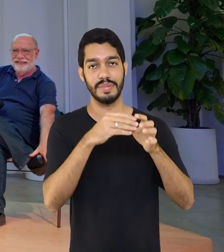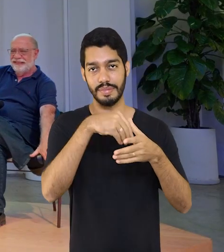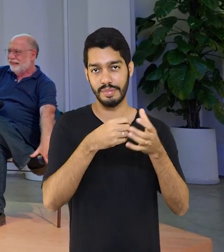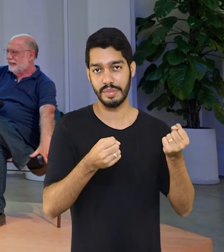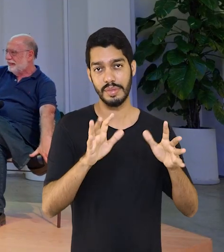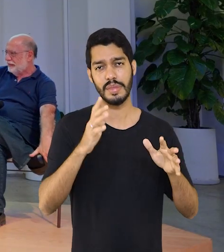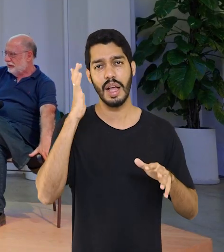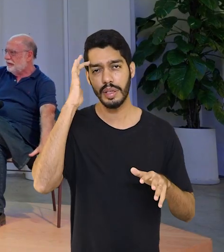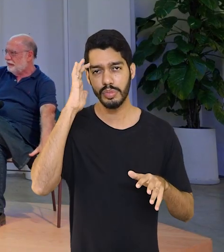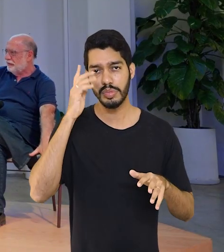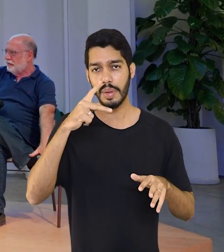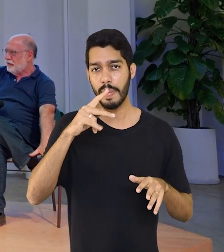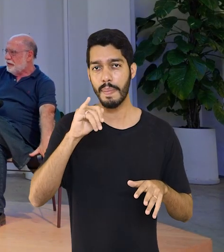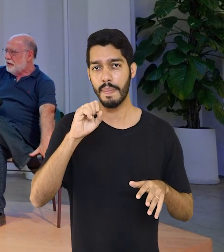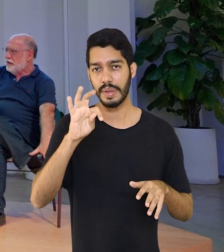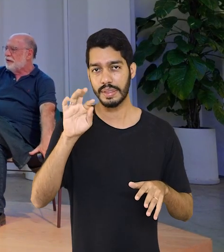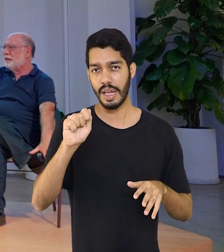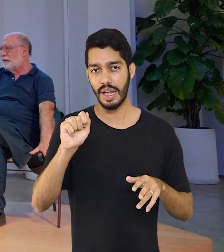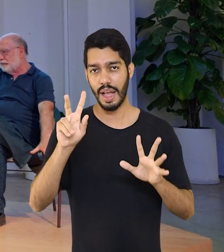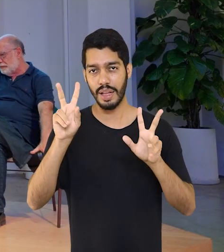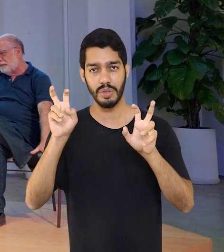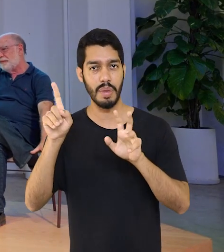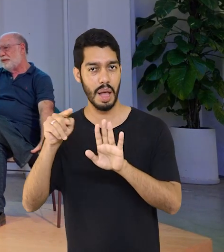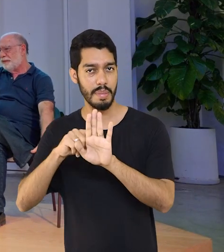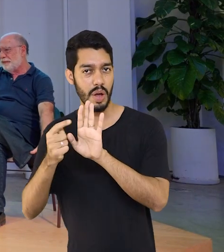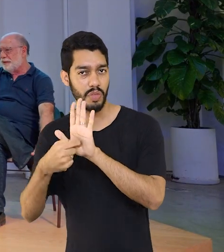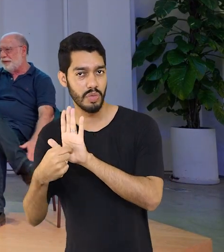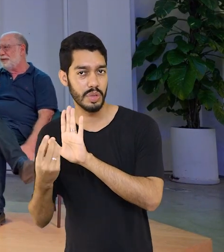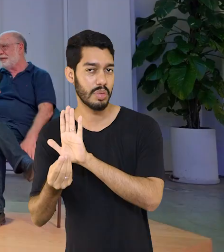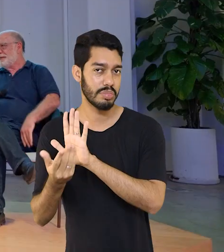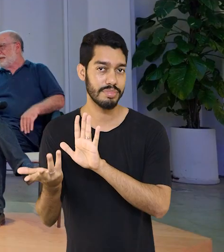transporte, mas eu acho que ele está falando de pista no sentido metafórico, né?